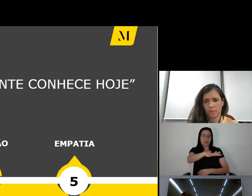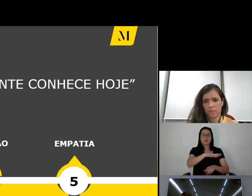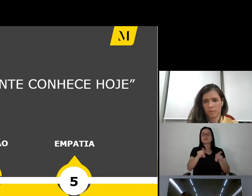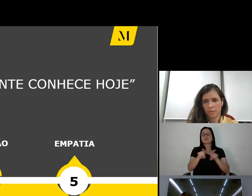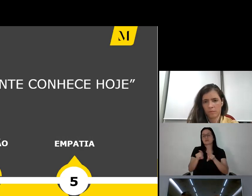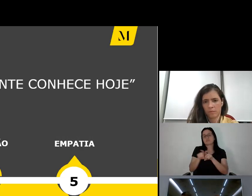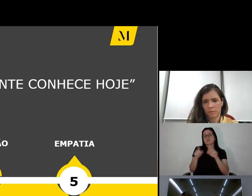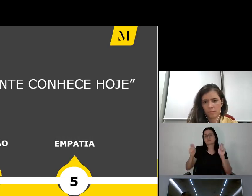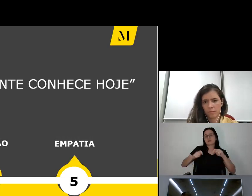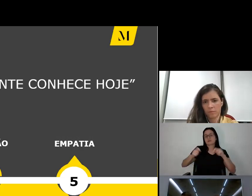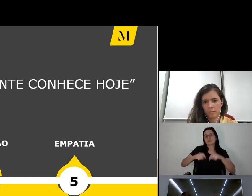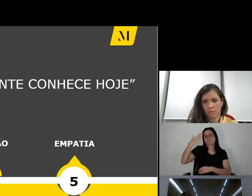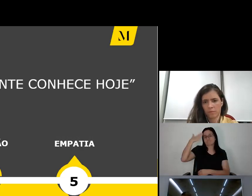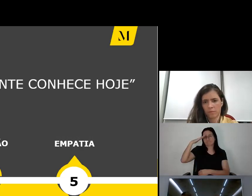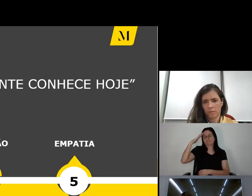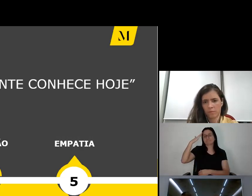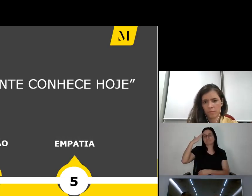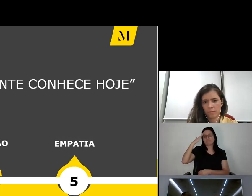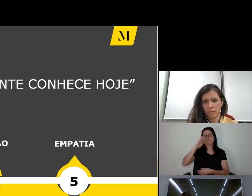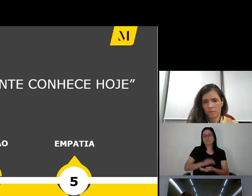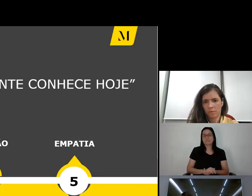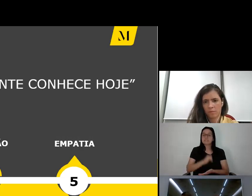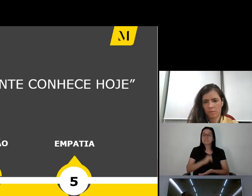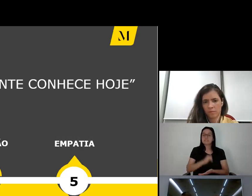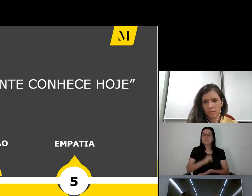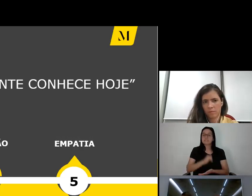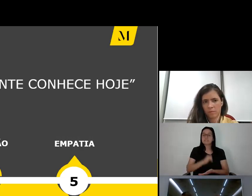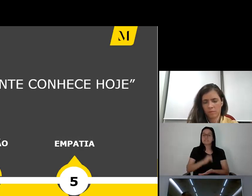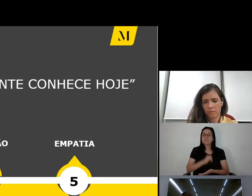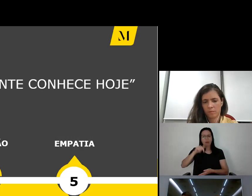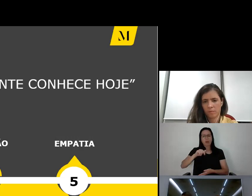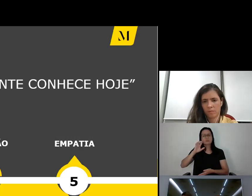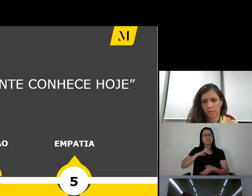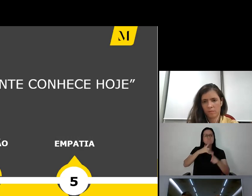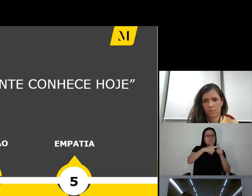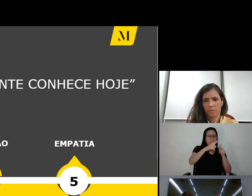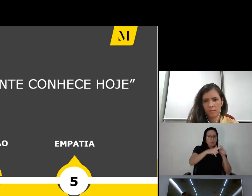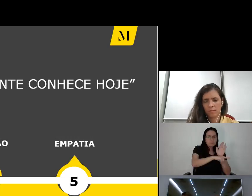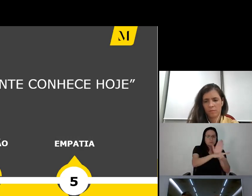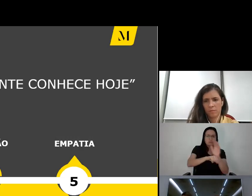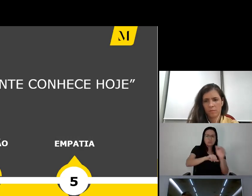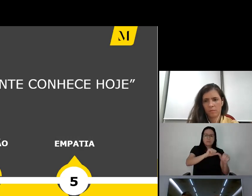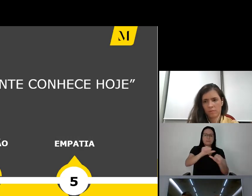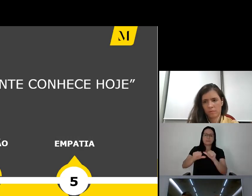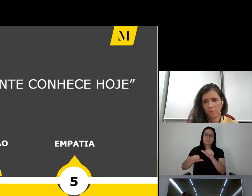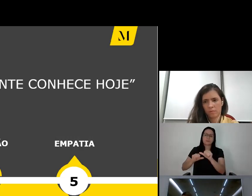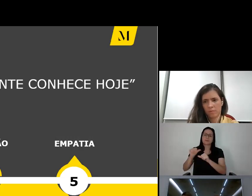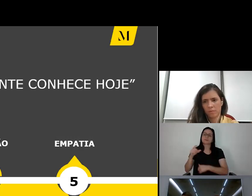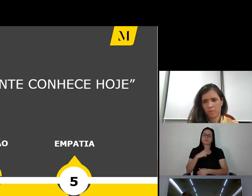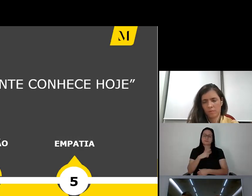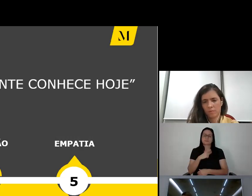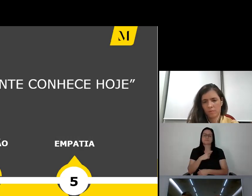gente. Somos o advogado nada mais é que um solucionador de problemas. E se ele não tiver também essas